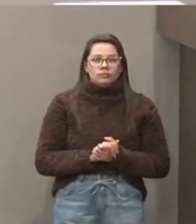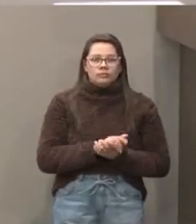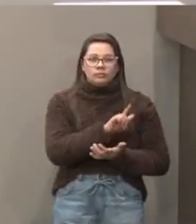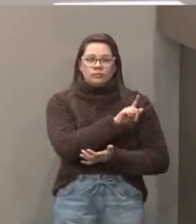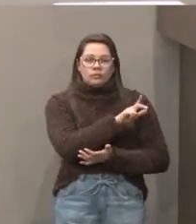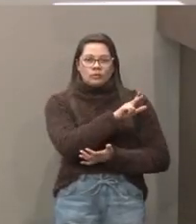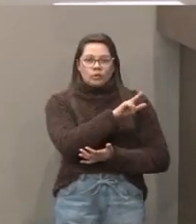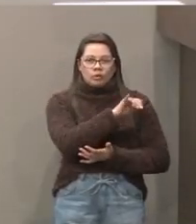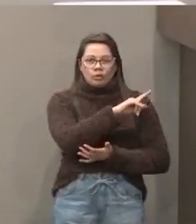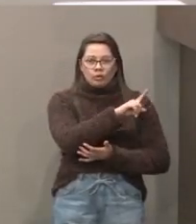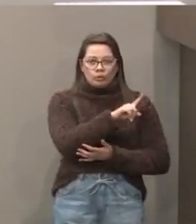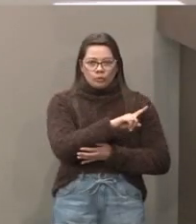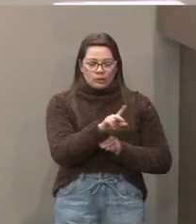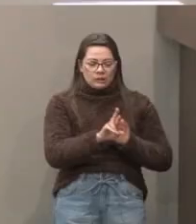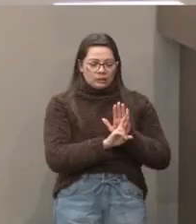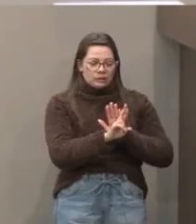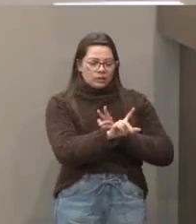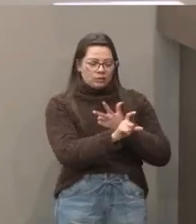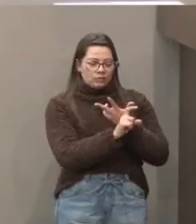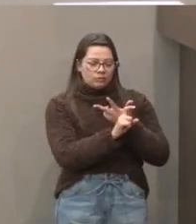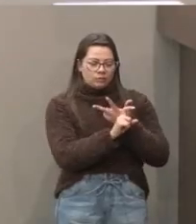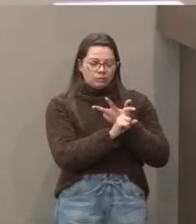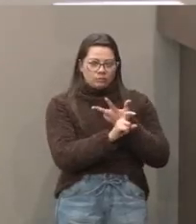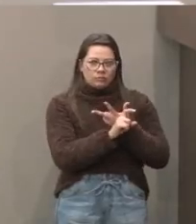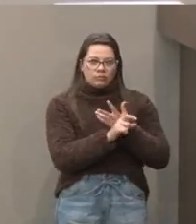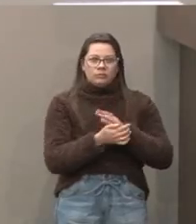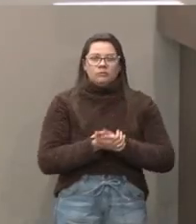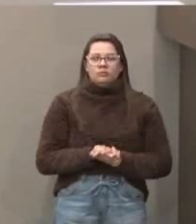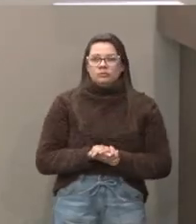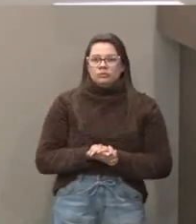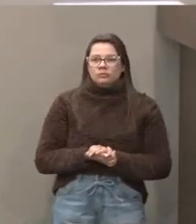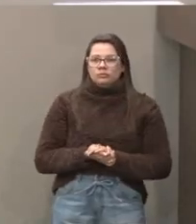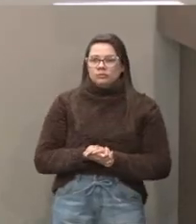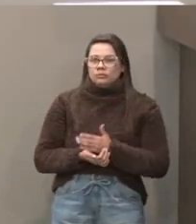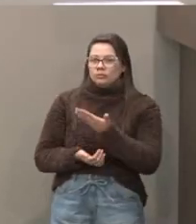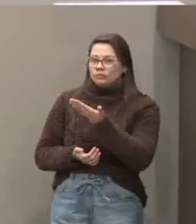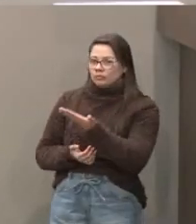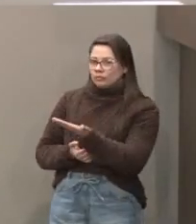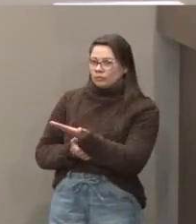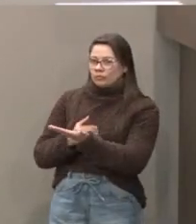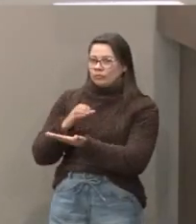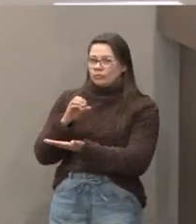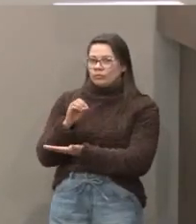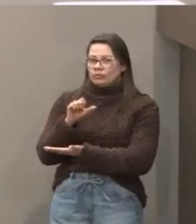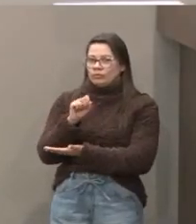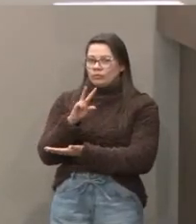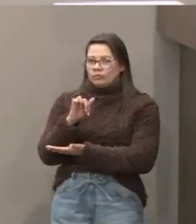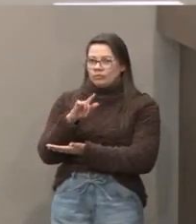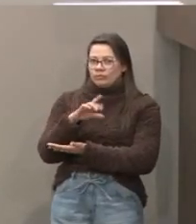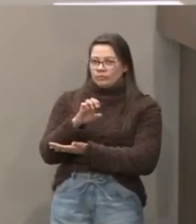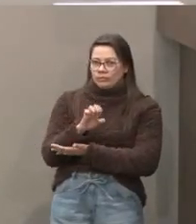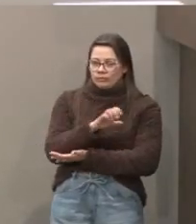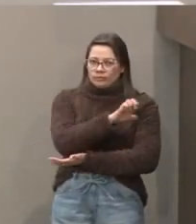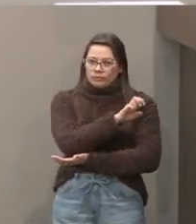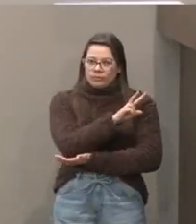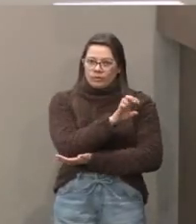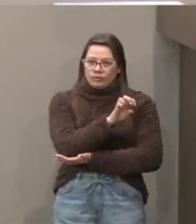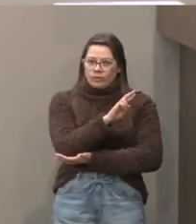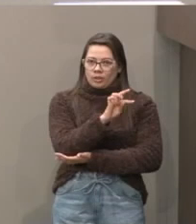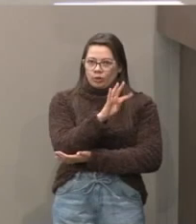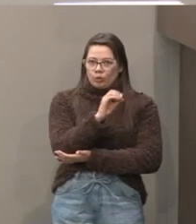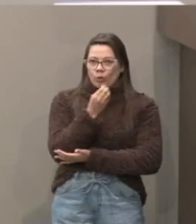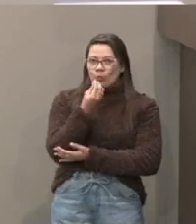Luiz Schneider, representando o Executivo, doutor Osvandré, doutor Everton,